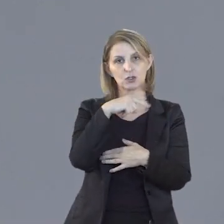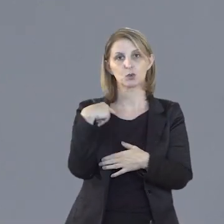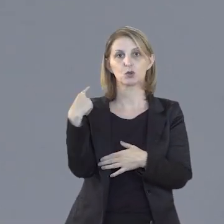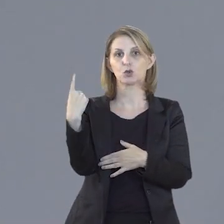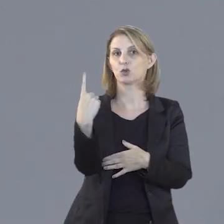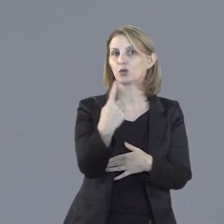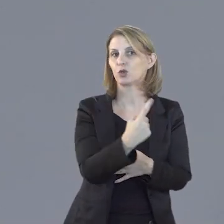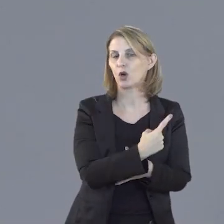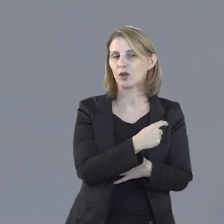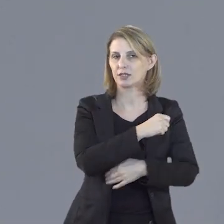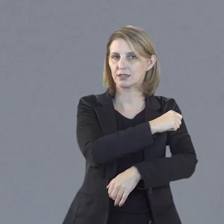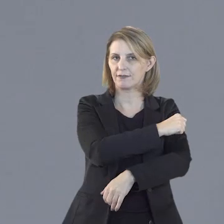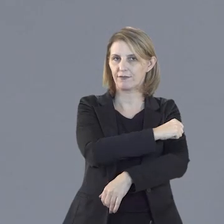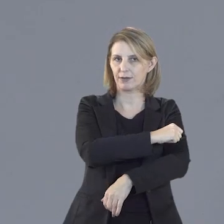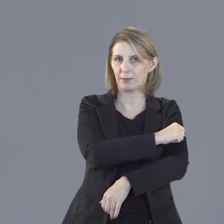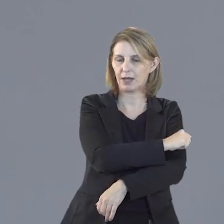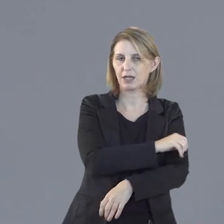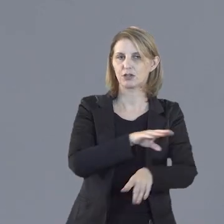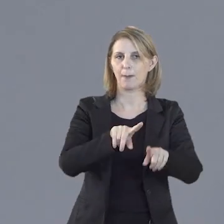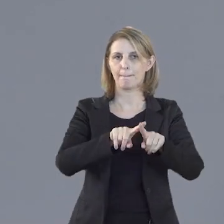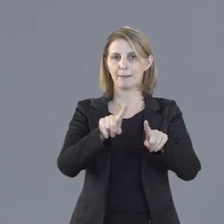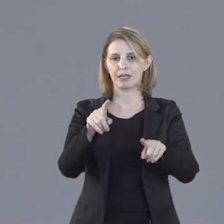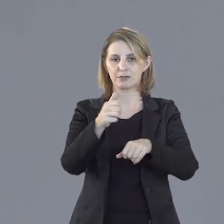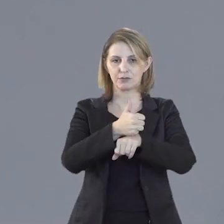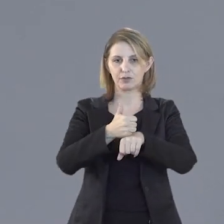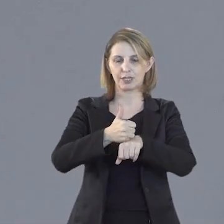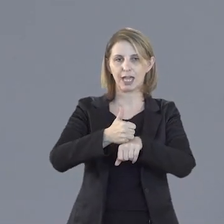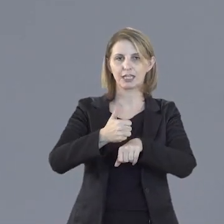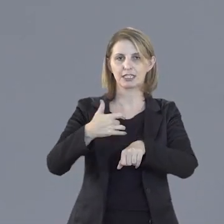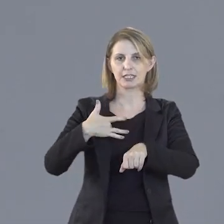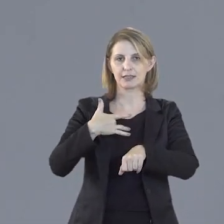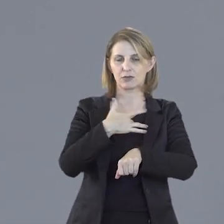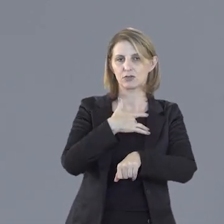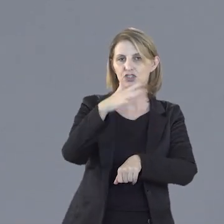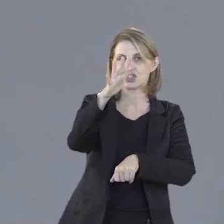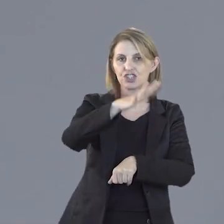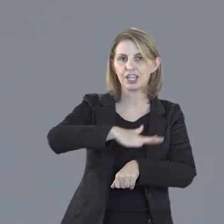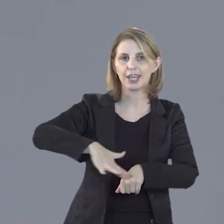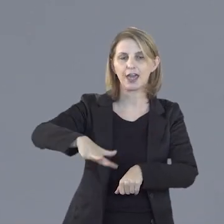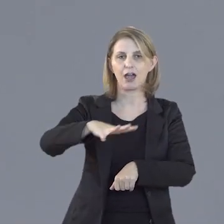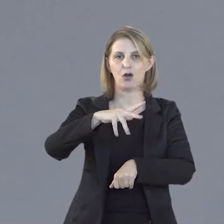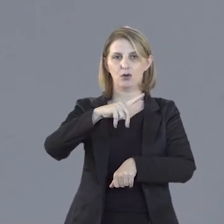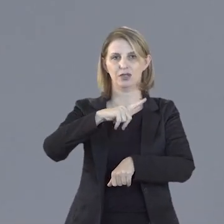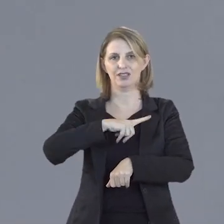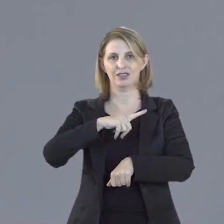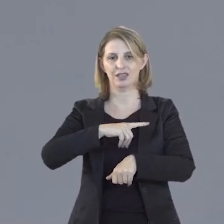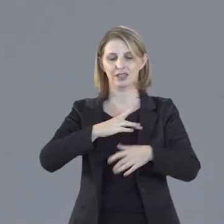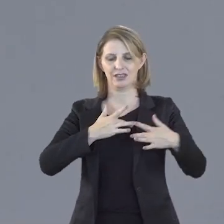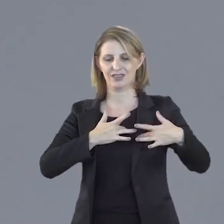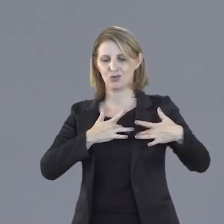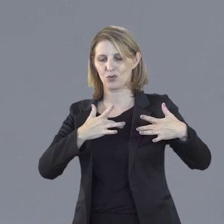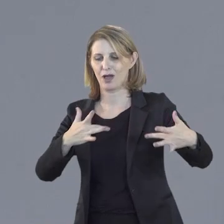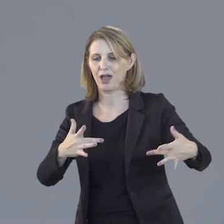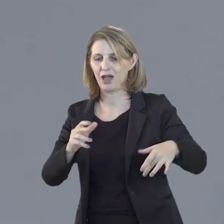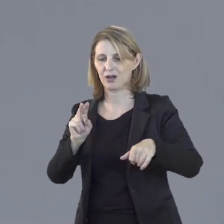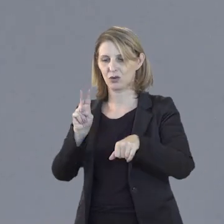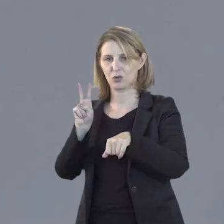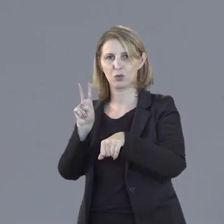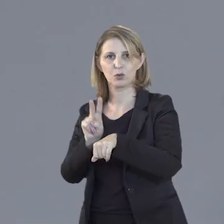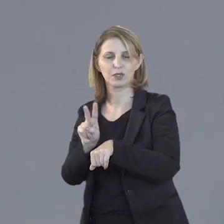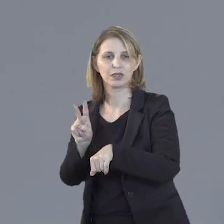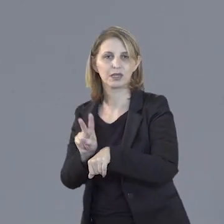questão afetiva. E nós, não só a enfermagem, né, mas a saúde como um todo, tem esse aspecto